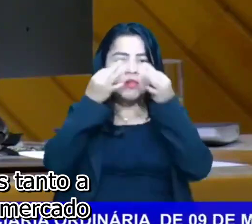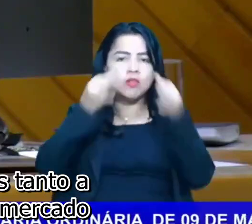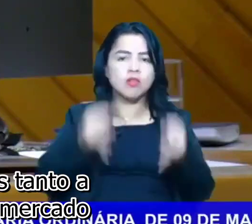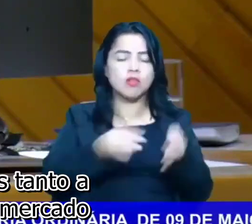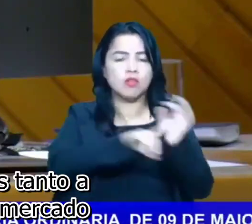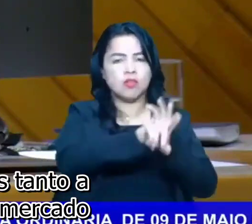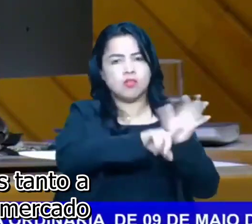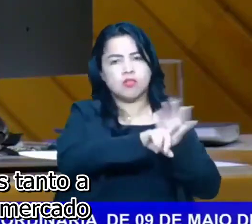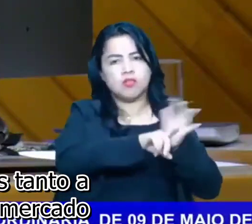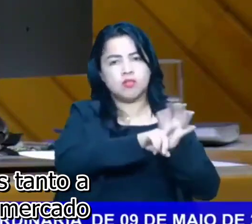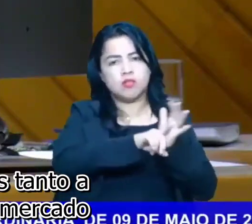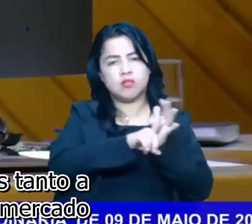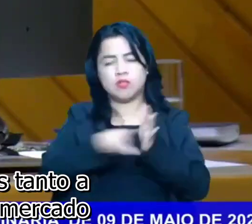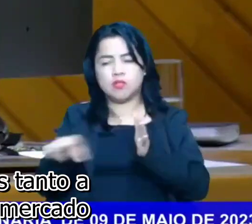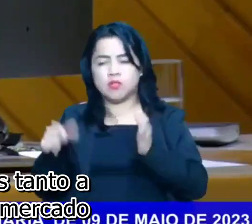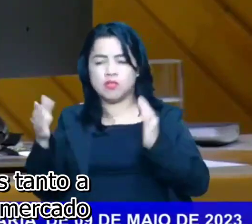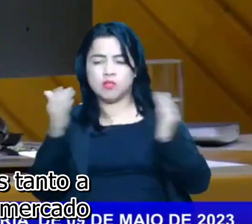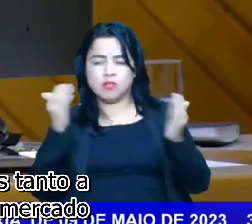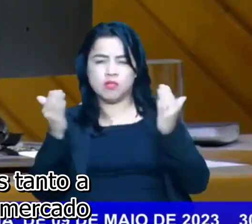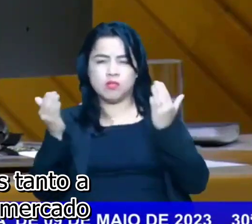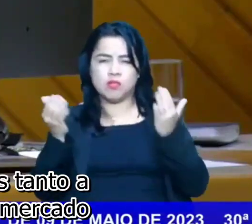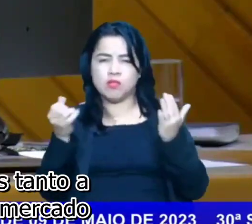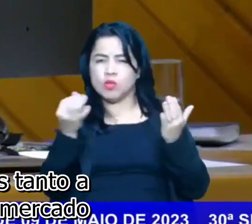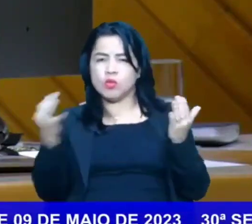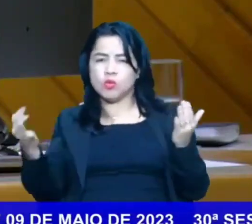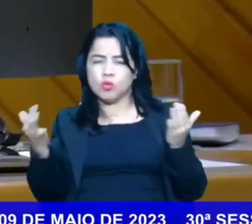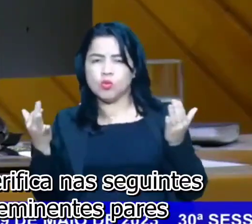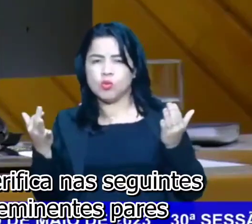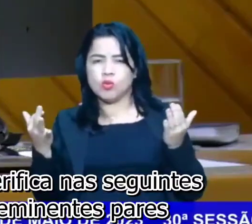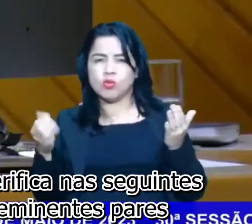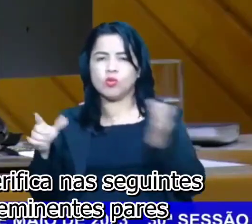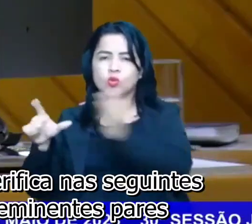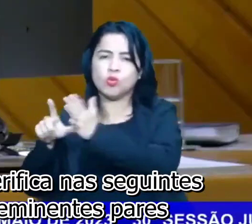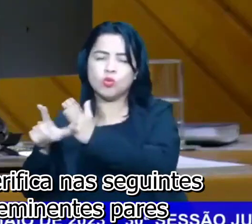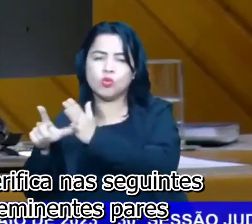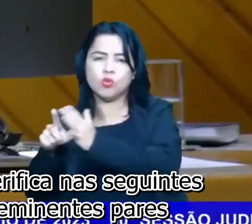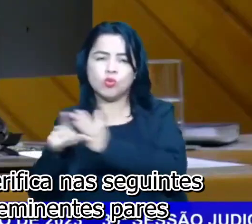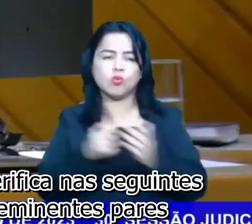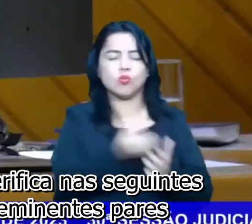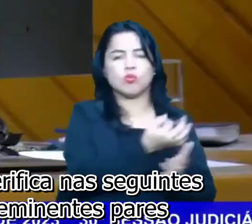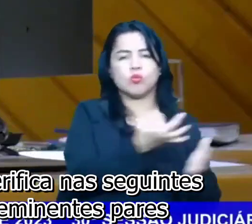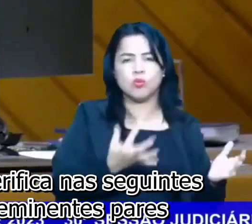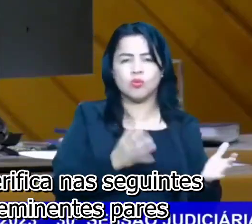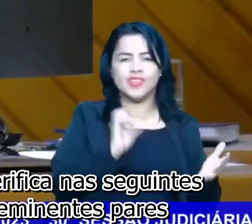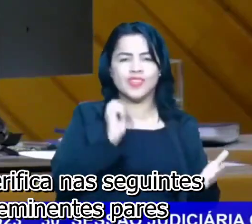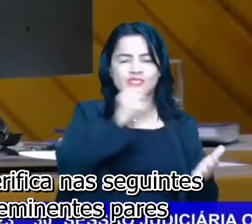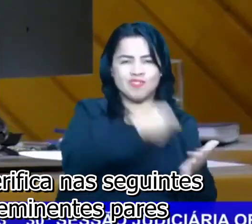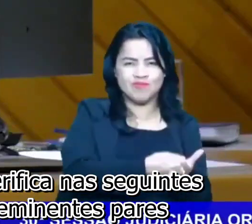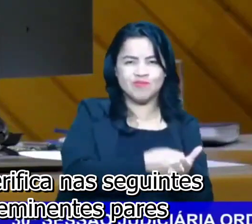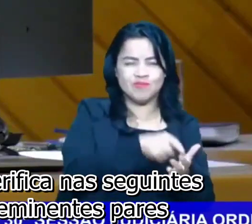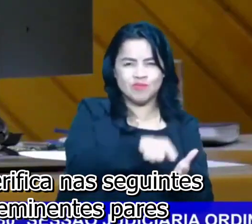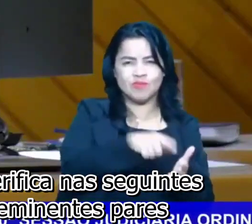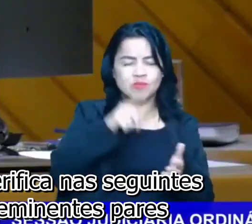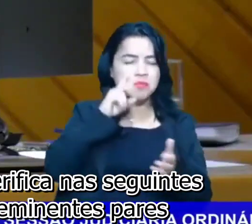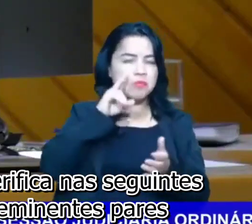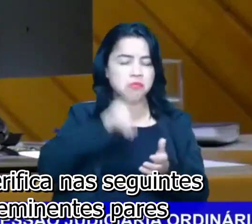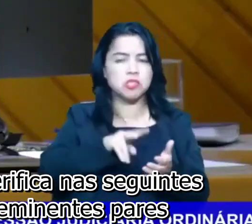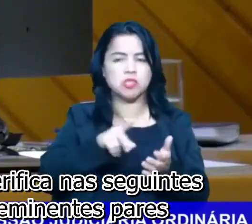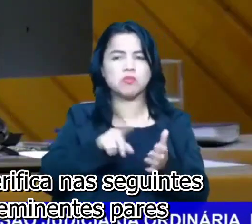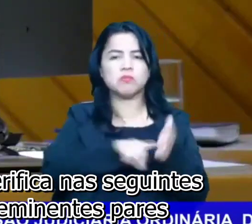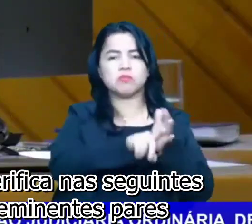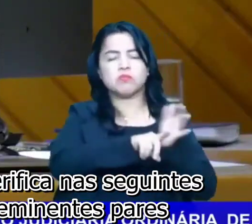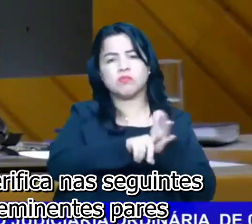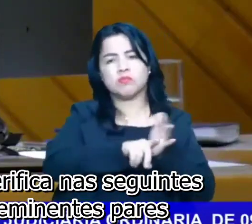das contas tanto a compatibilidade com os preços praticados no mercado quanto a finalidade da despesa efetuada, conforme se verifica nas seguintes